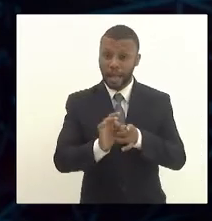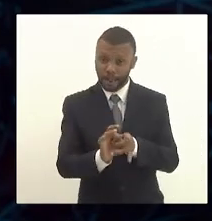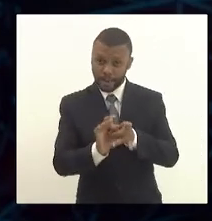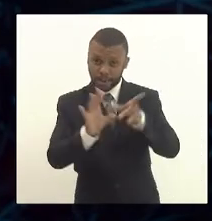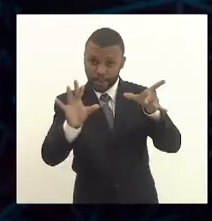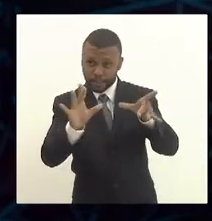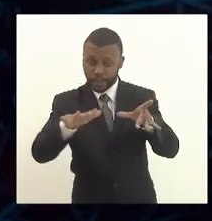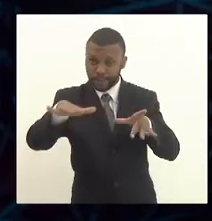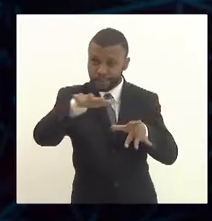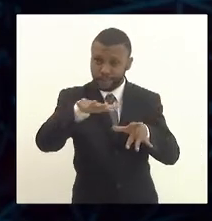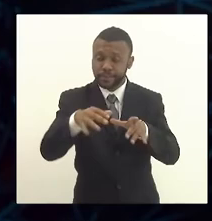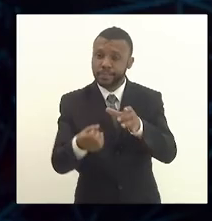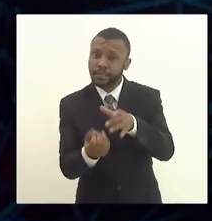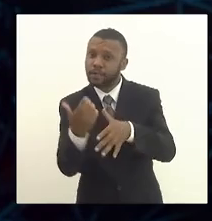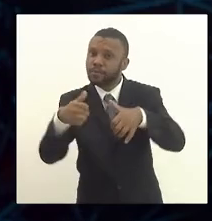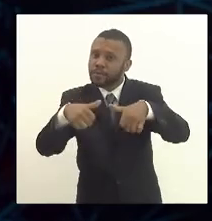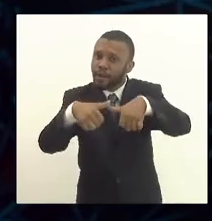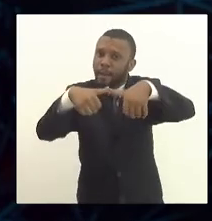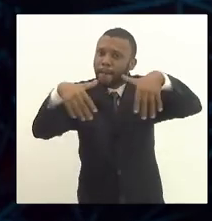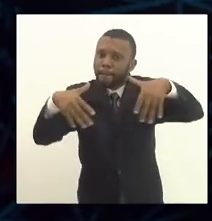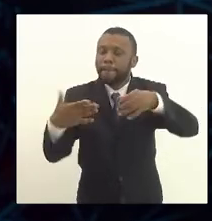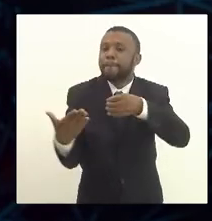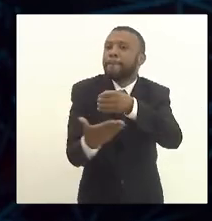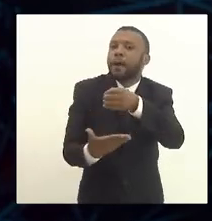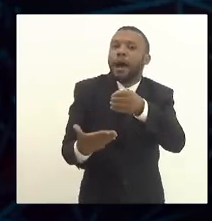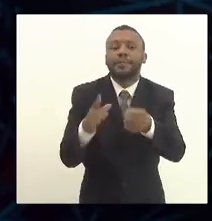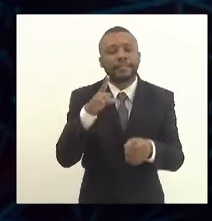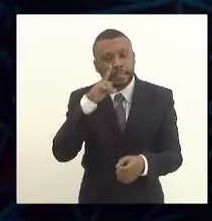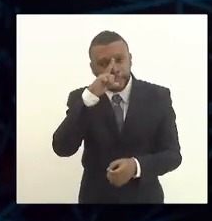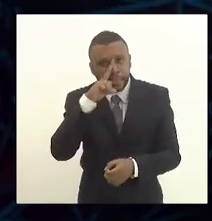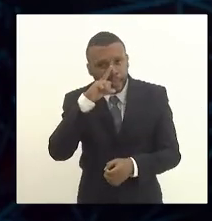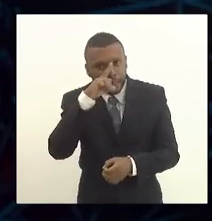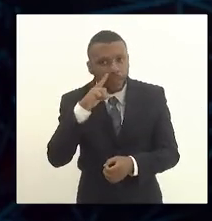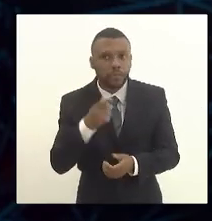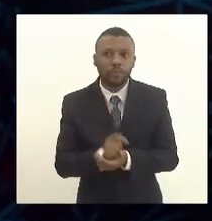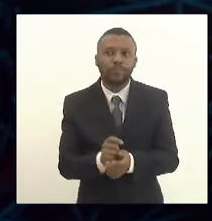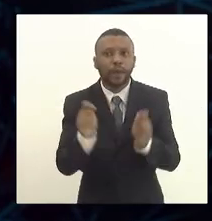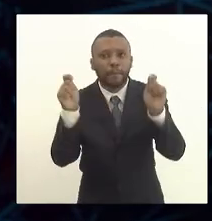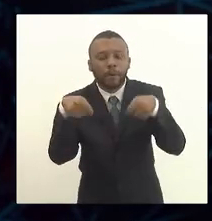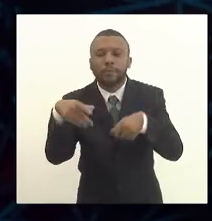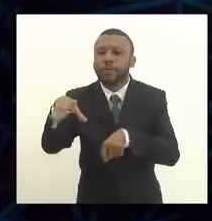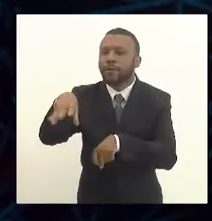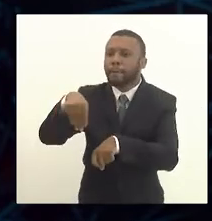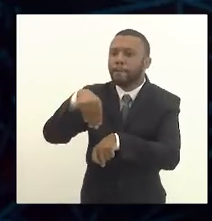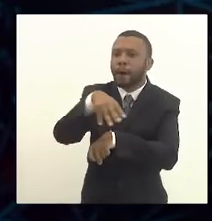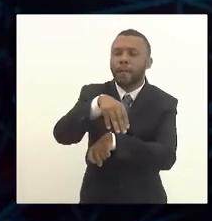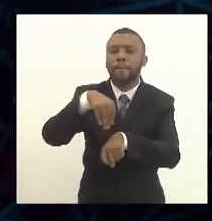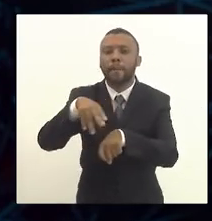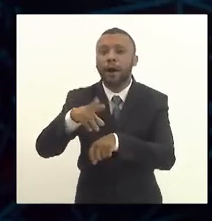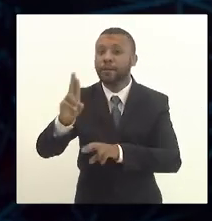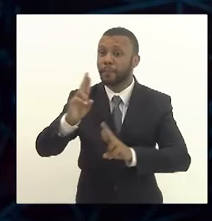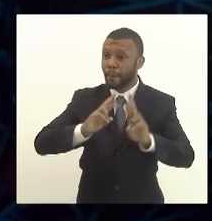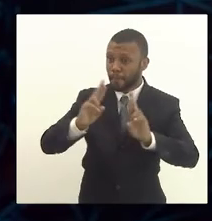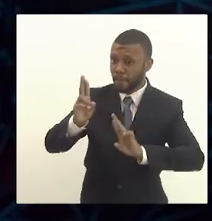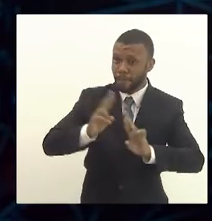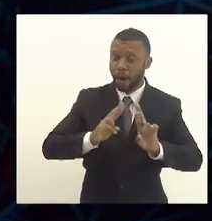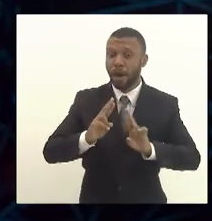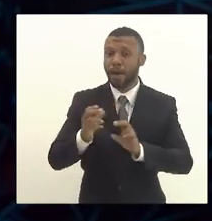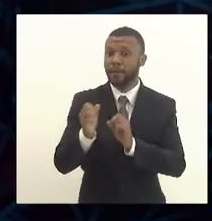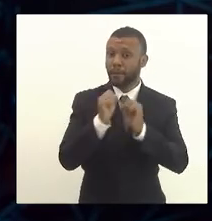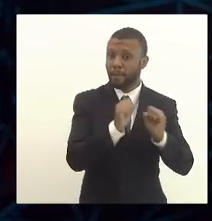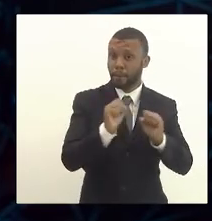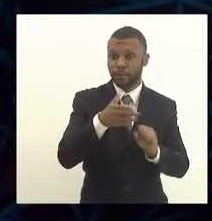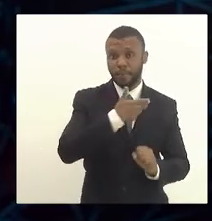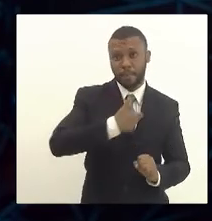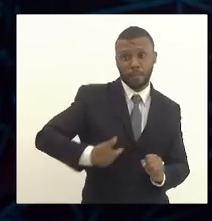riscos, a possibilidade de repartição de resultados entre poder público e contratado, e, em suma, um contrato